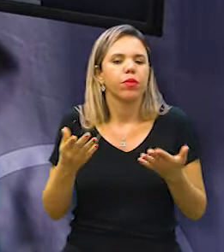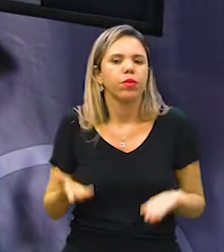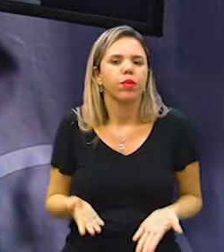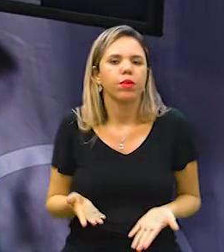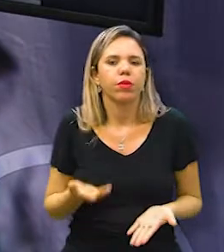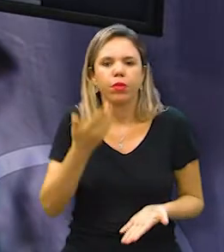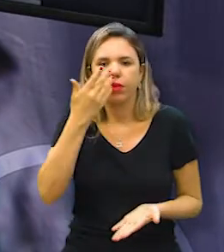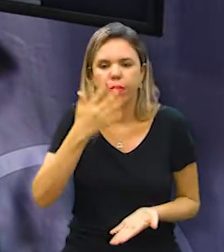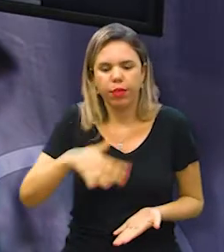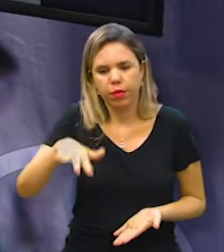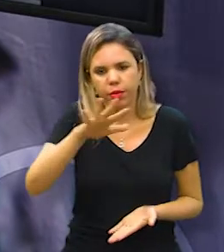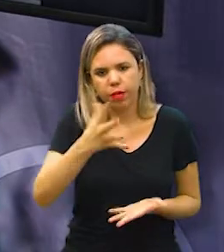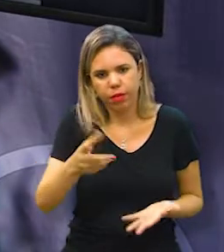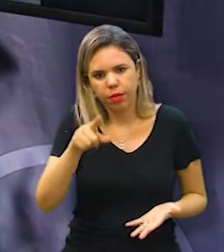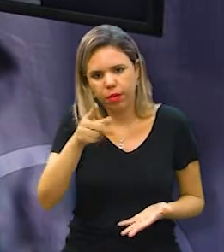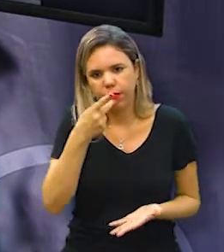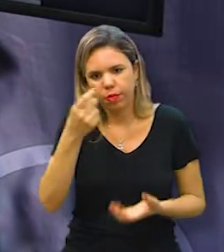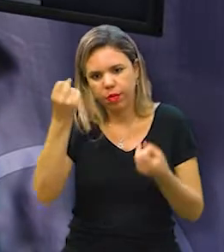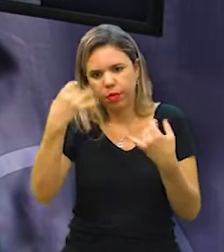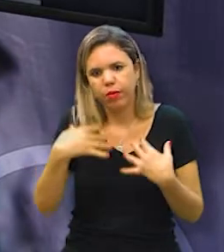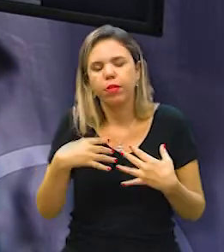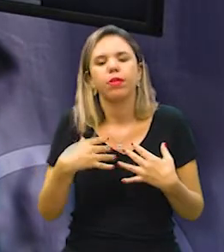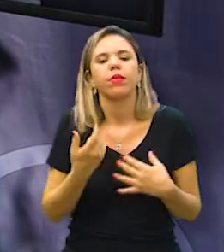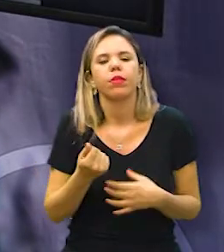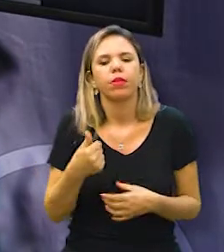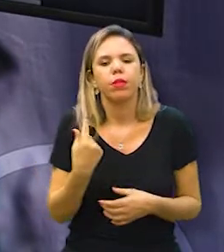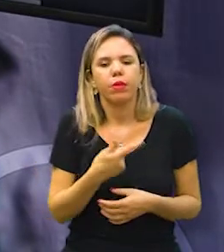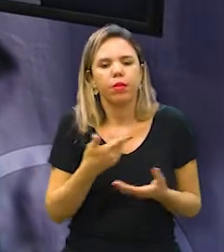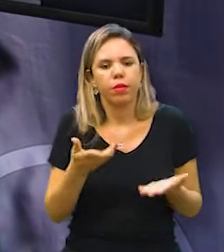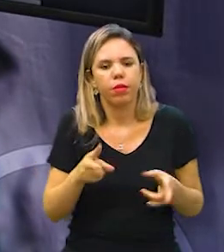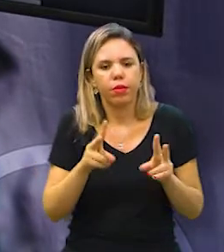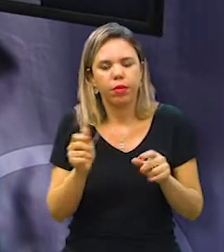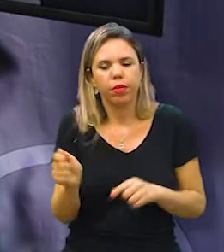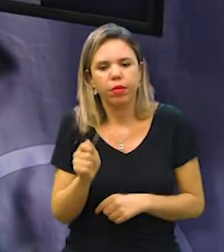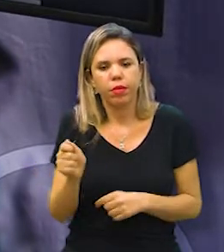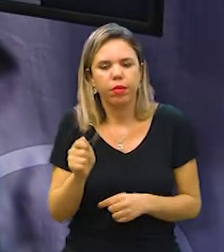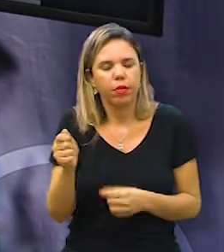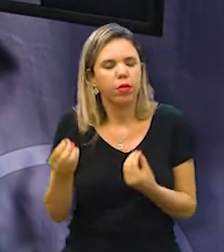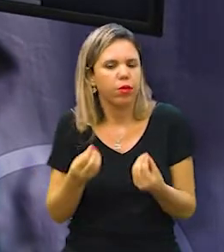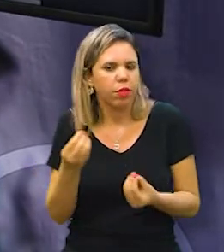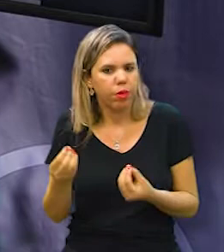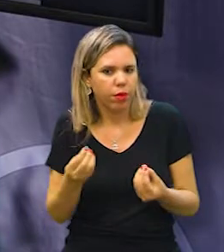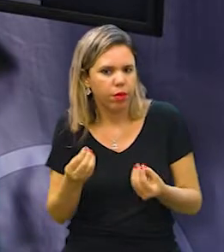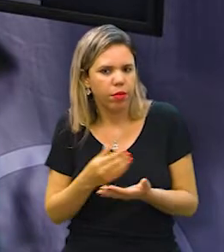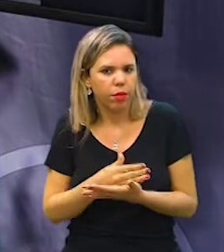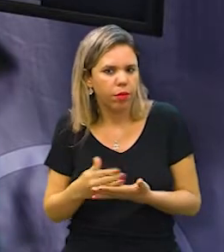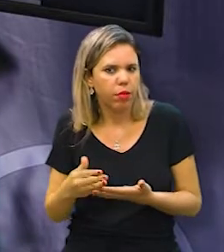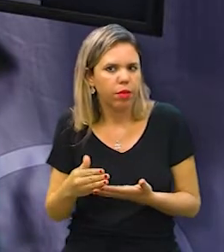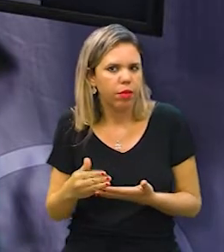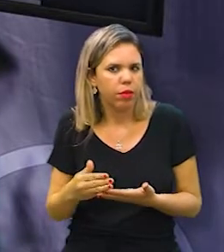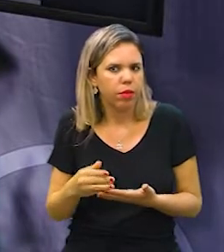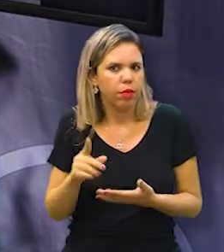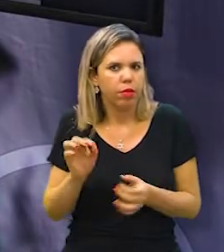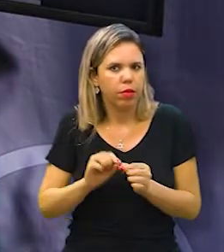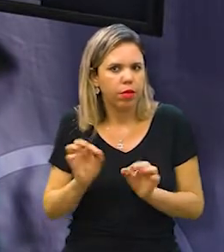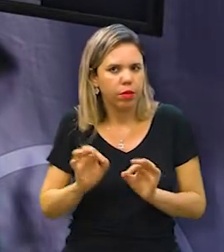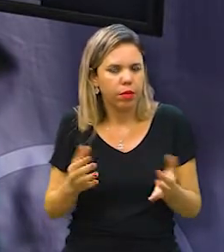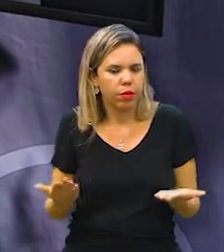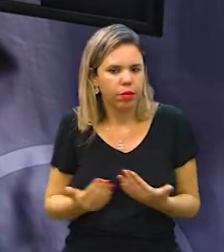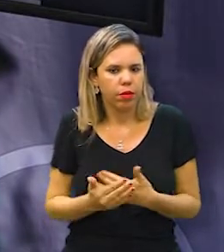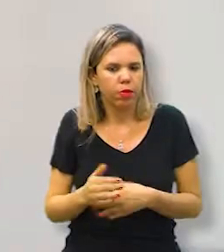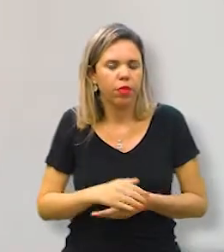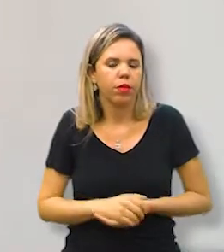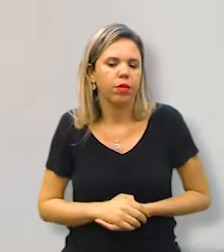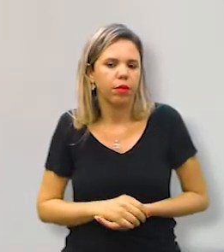essas crianças. Eu queria que a senhora contasse um pouquinho para a gente sobre a associação, como é que isso começou, como é que isso é feito hoje em dia.